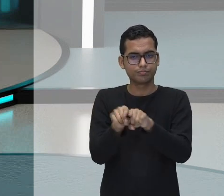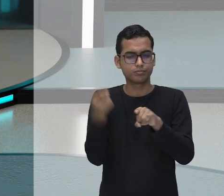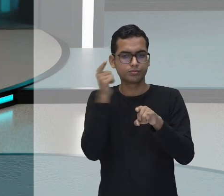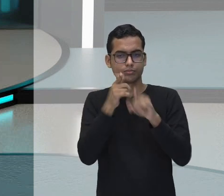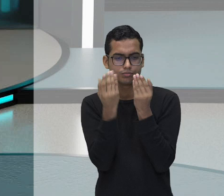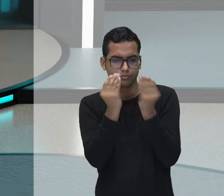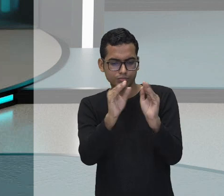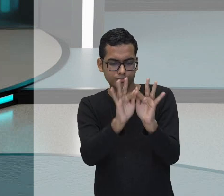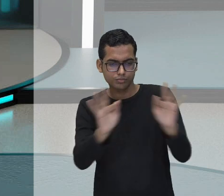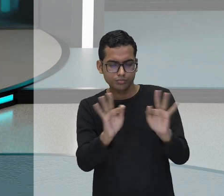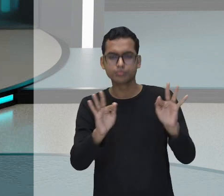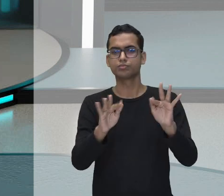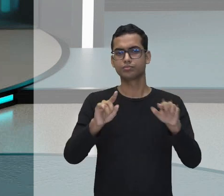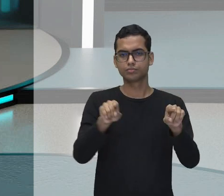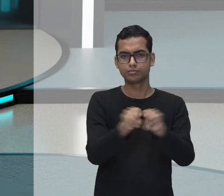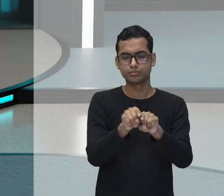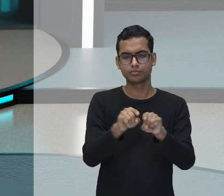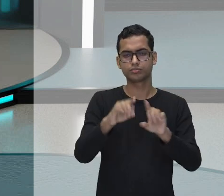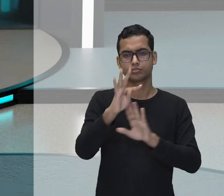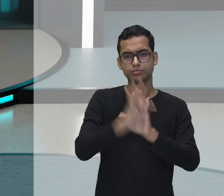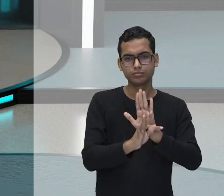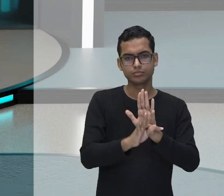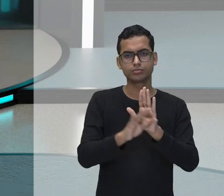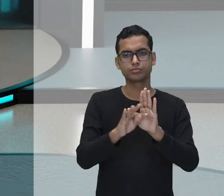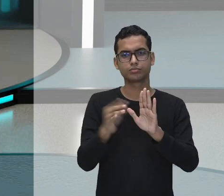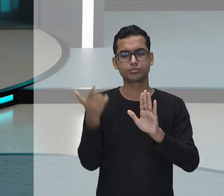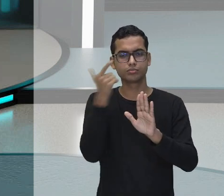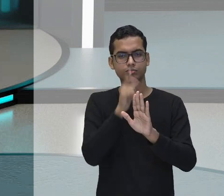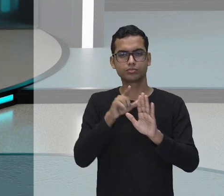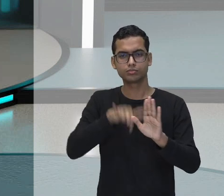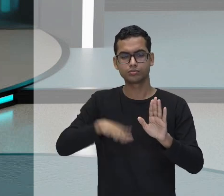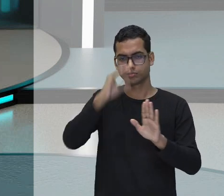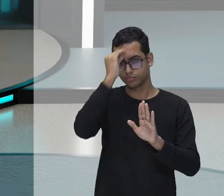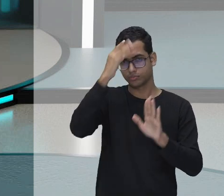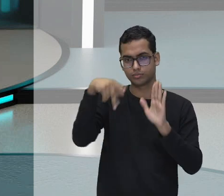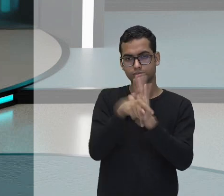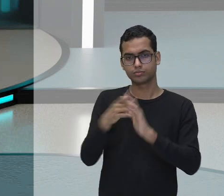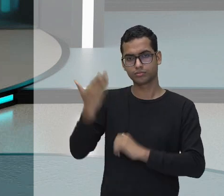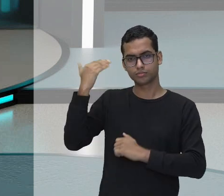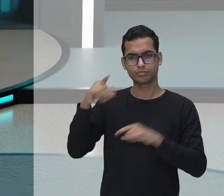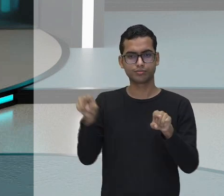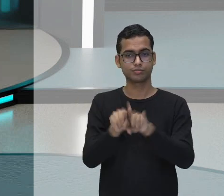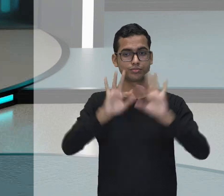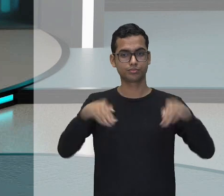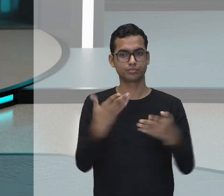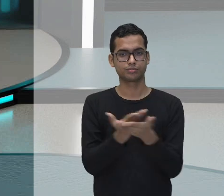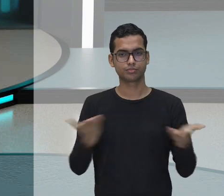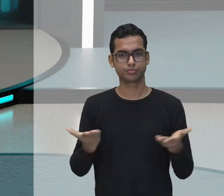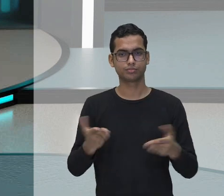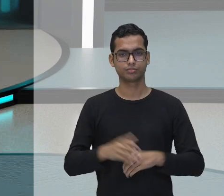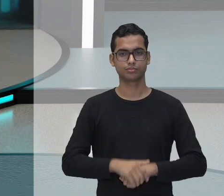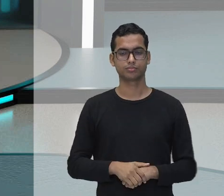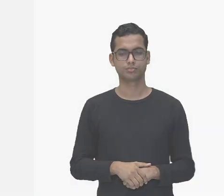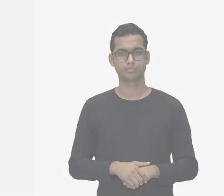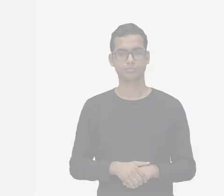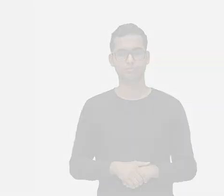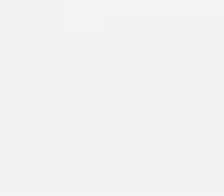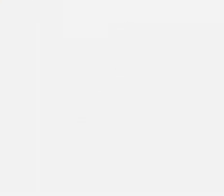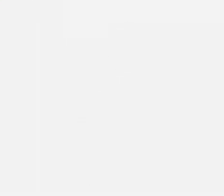a ação com esse tempo verbal lá no passado. Ok, pessoal? Finalizamos aqui o nosso assunto de hoje.